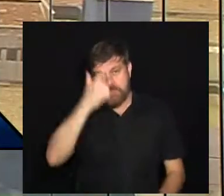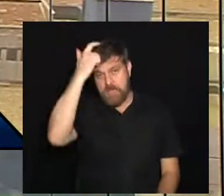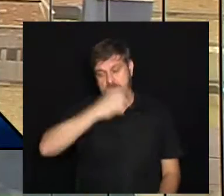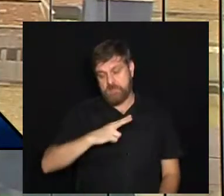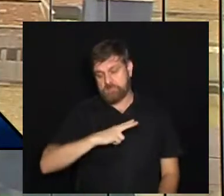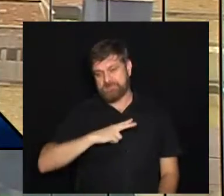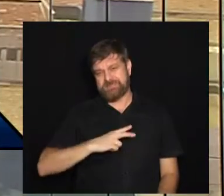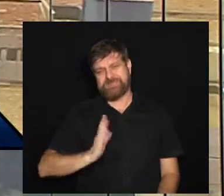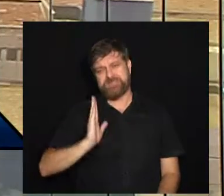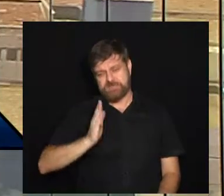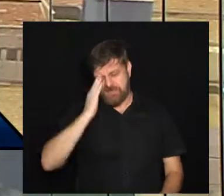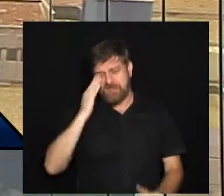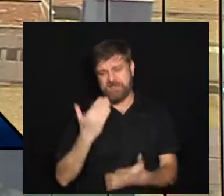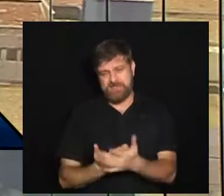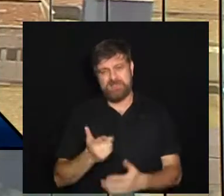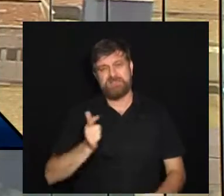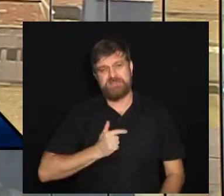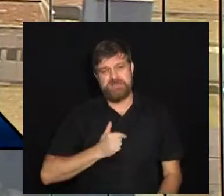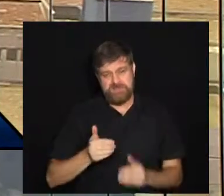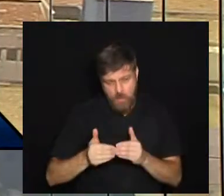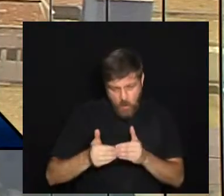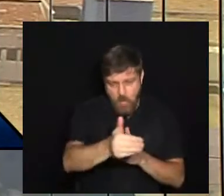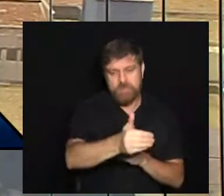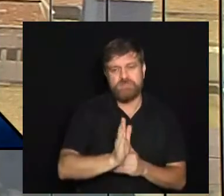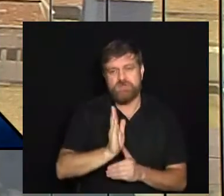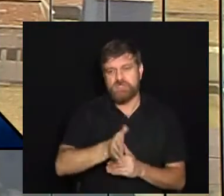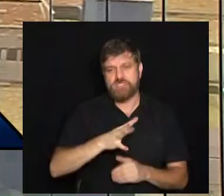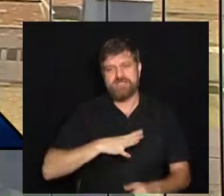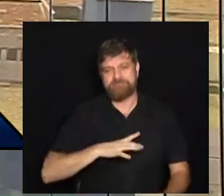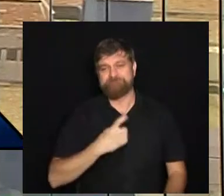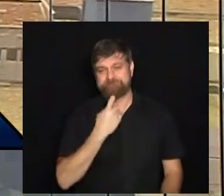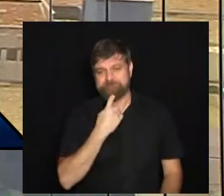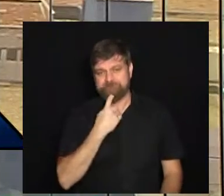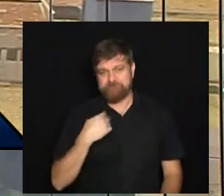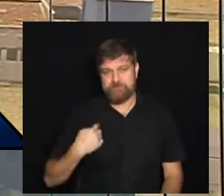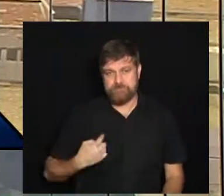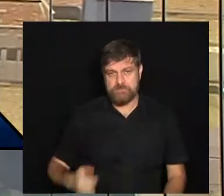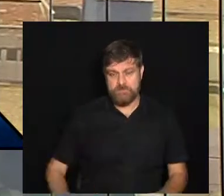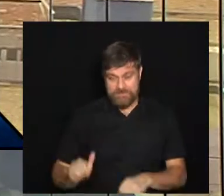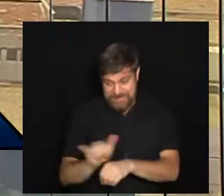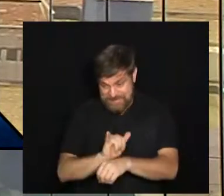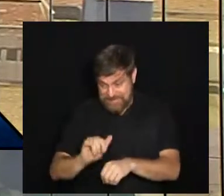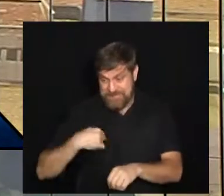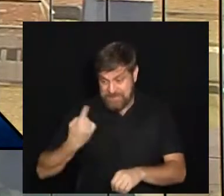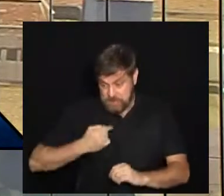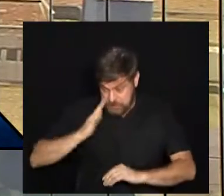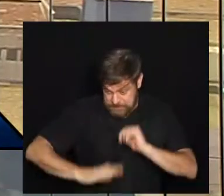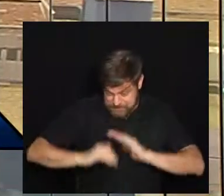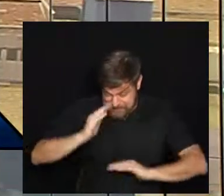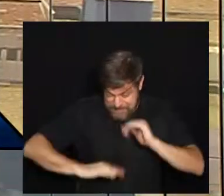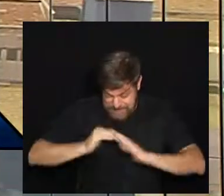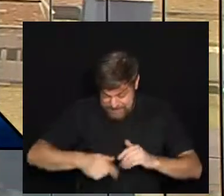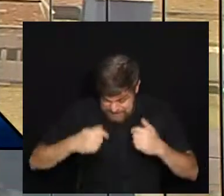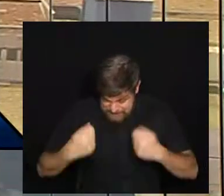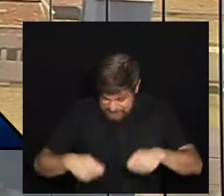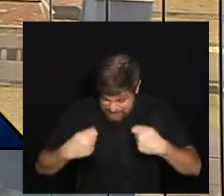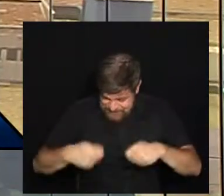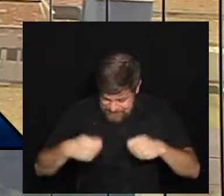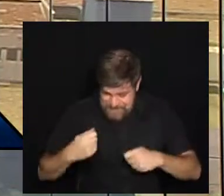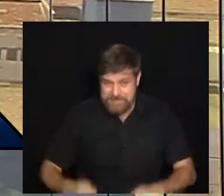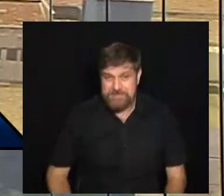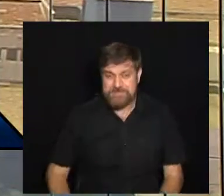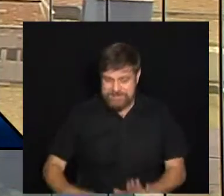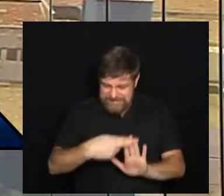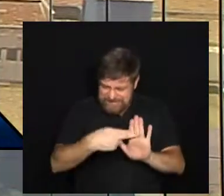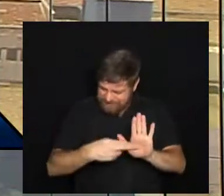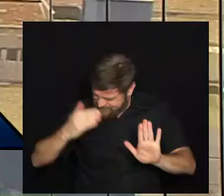pessoalmente aposto que já tá já estão nessa em campinas por isso eu acho que as medidas que a gente precisa tomar tem que ser muito